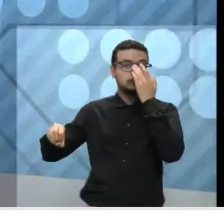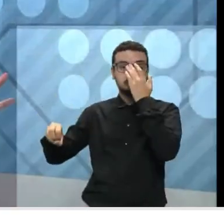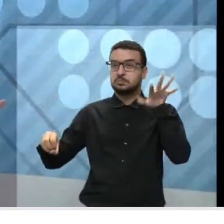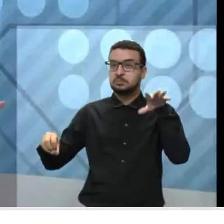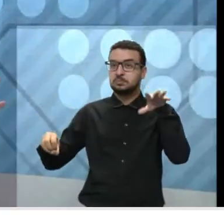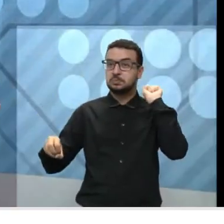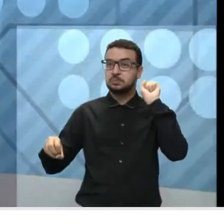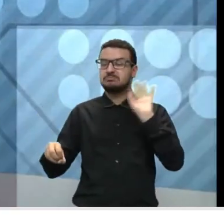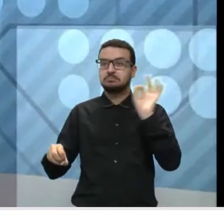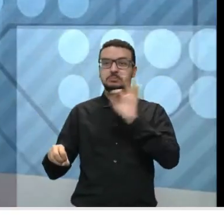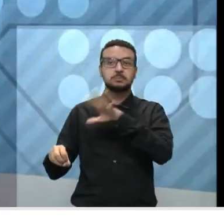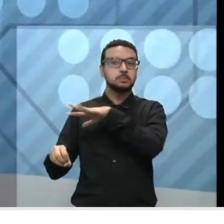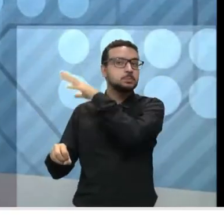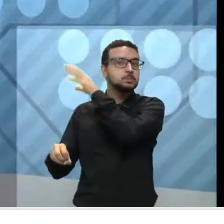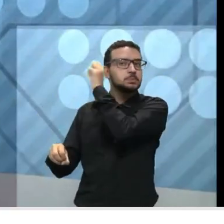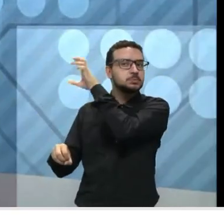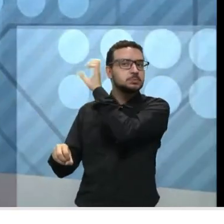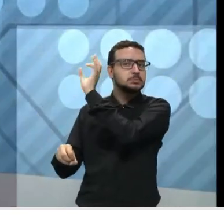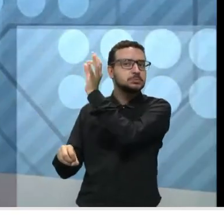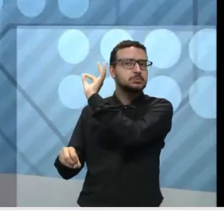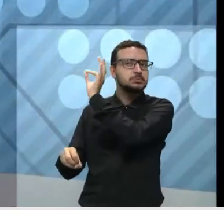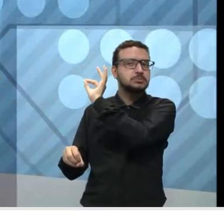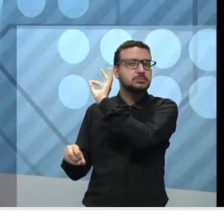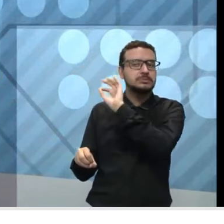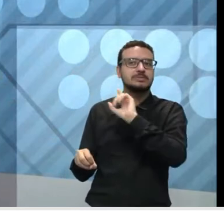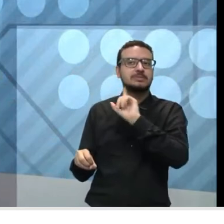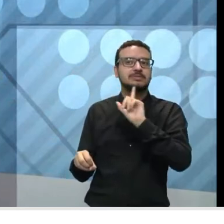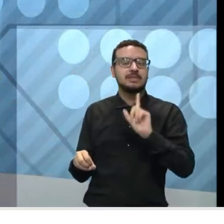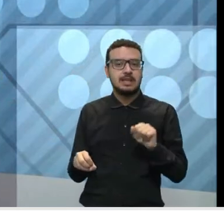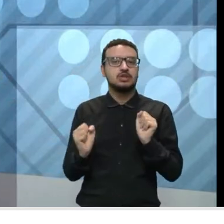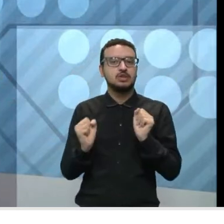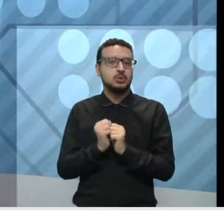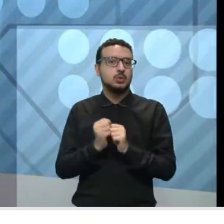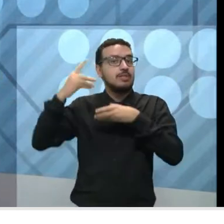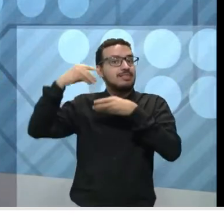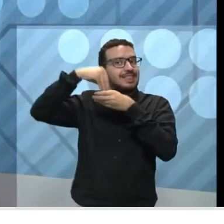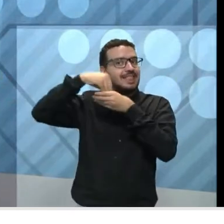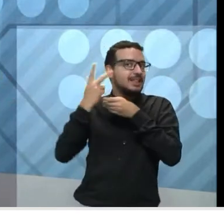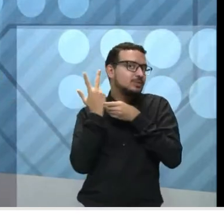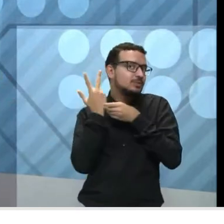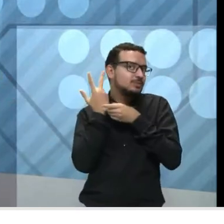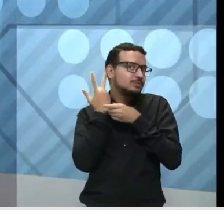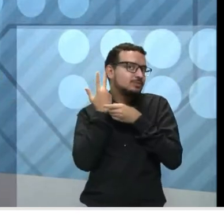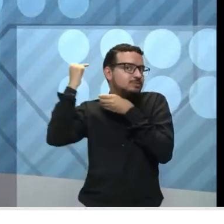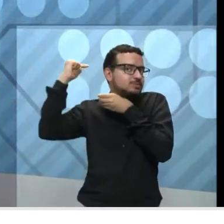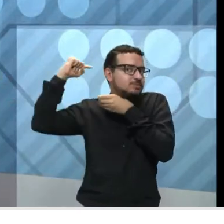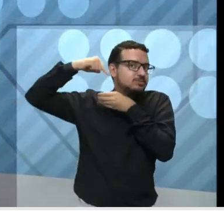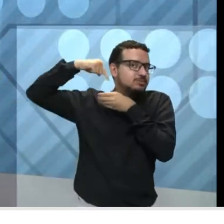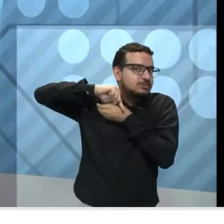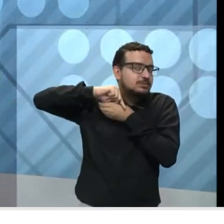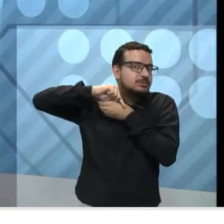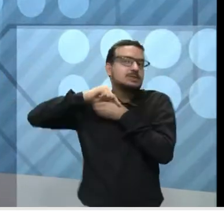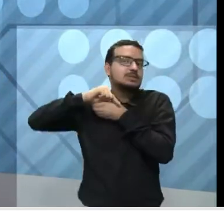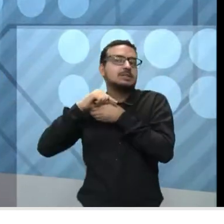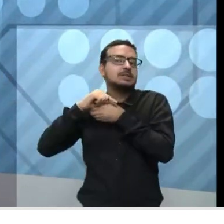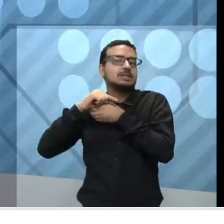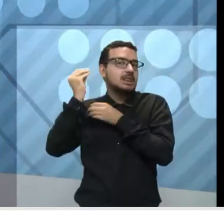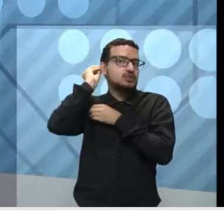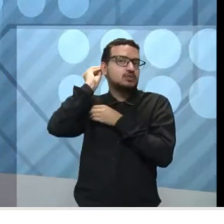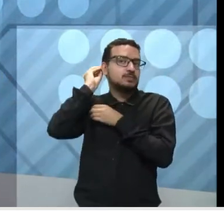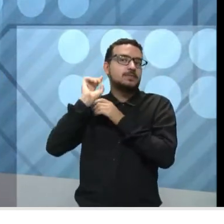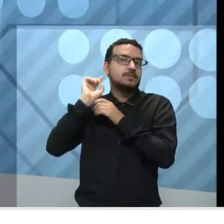que foi feita, a cirurgia invasiva, é deixado lá dentro esse eletrodo. Mas ele precisa do aparelho